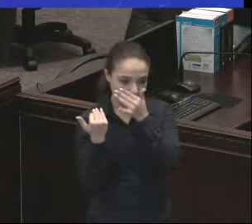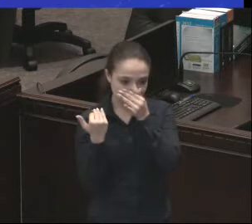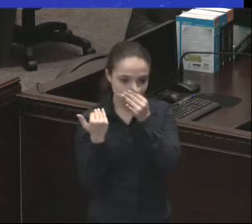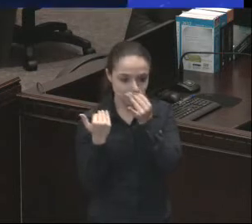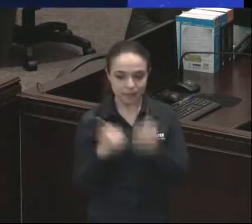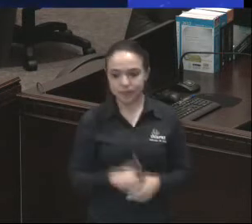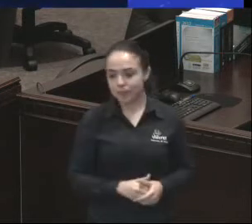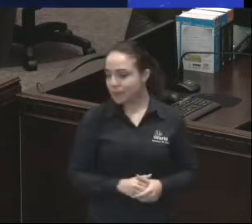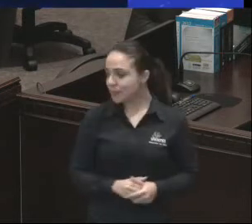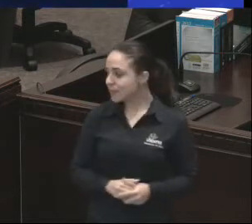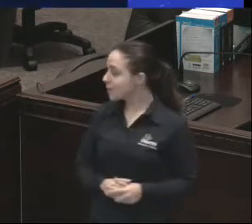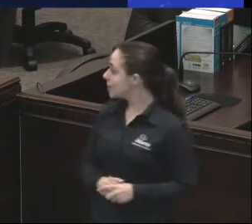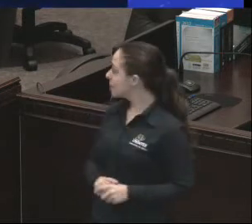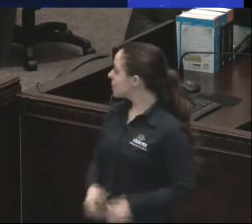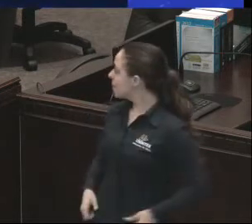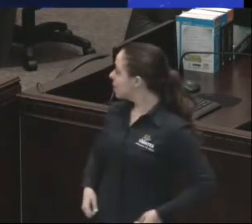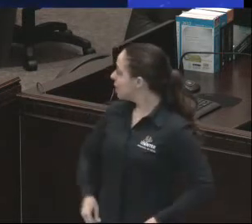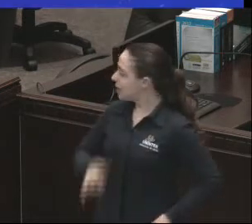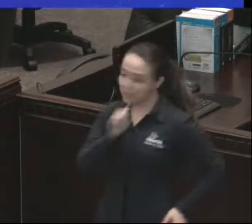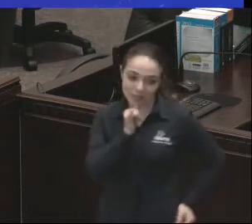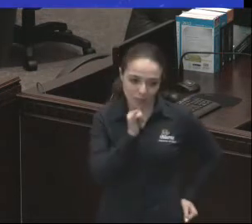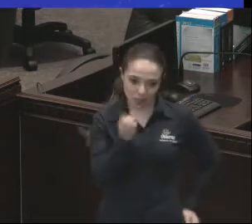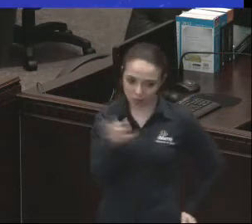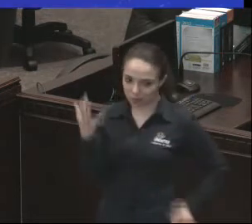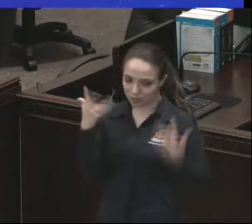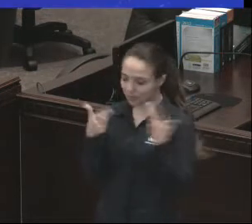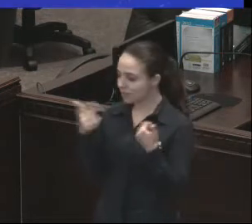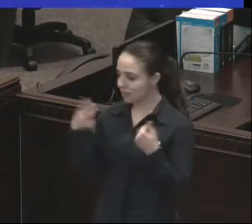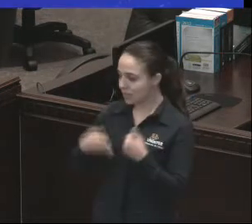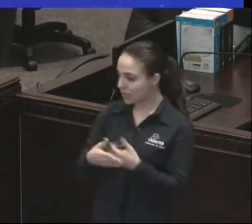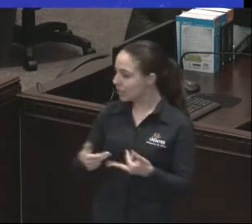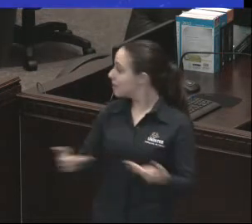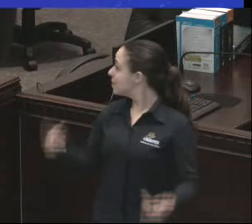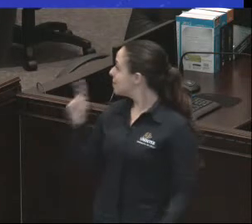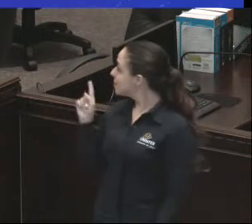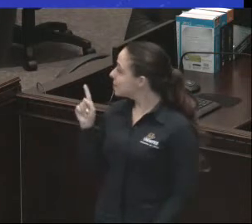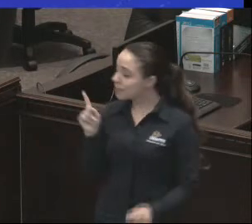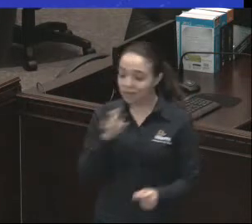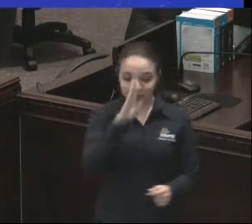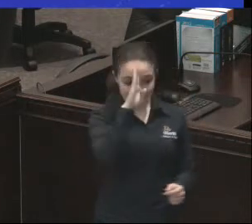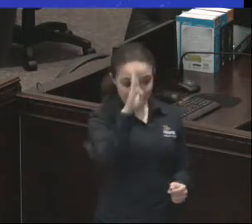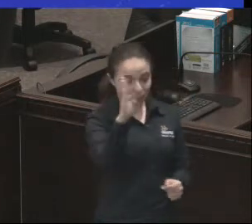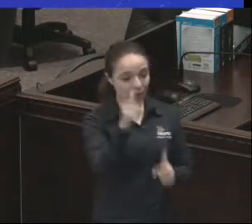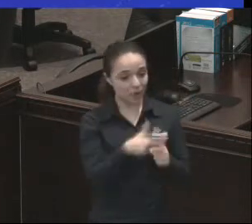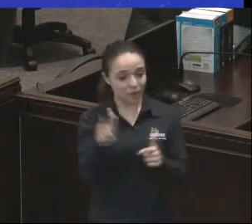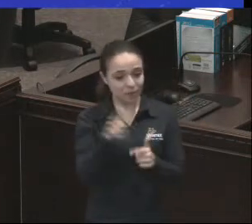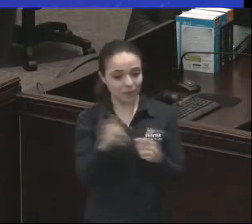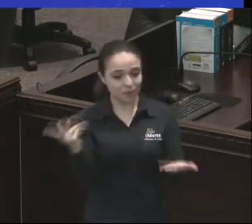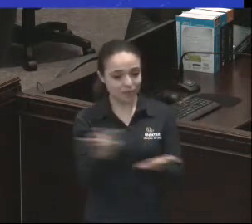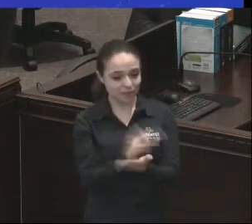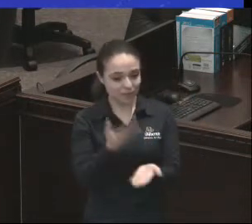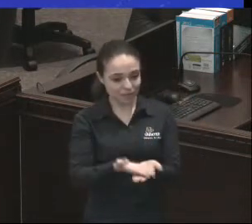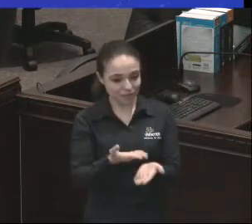desculpe. Ok? Aqui estão alguns animais também. O principal problema que eu vejo nesses estudos